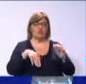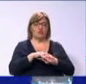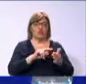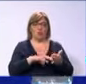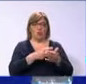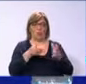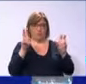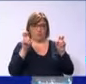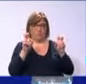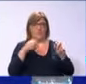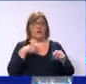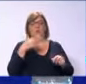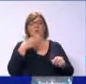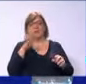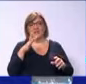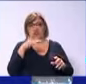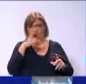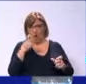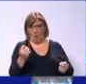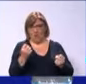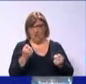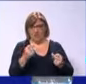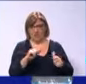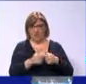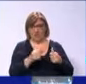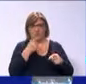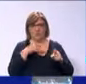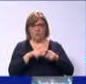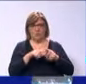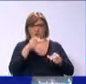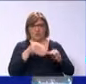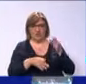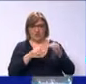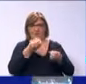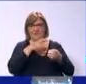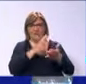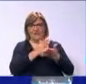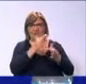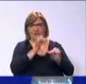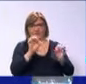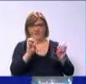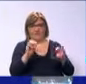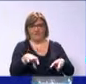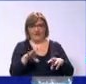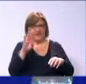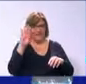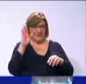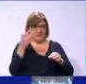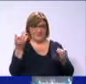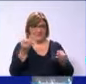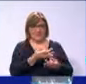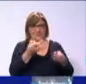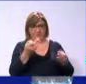duplo agora o que o pai ser que haja coragem desportiva o político e judicial para levar isto até o fim para saber efetivamente